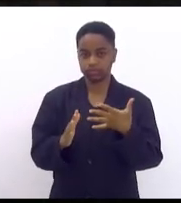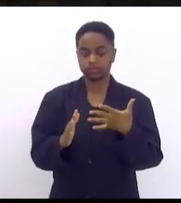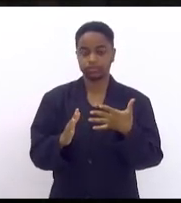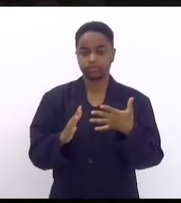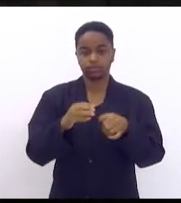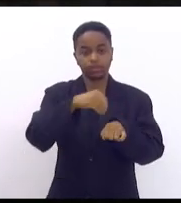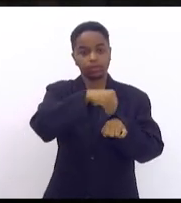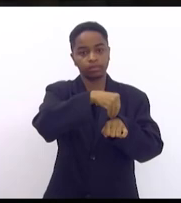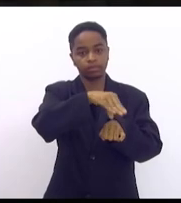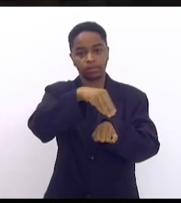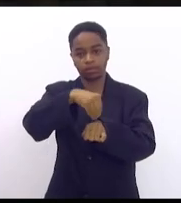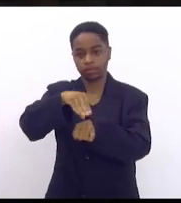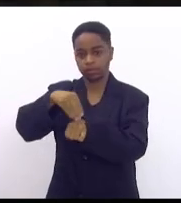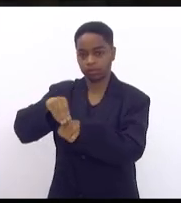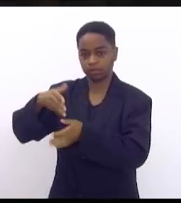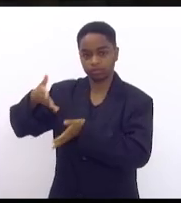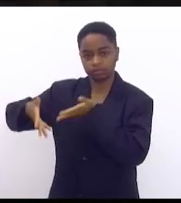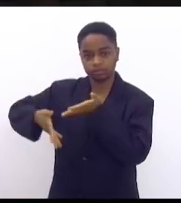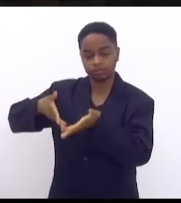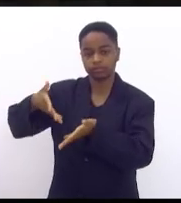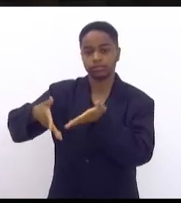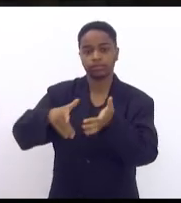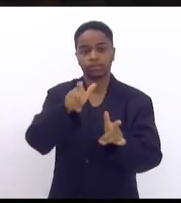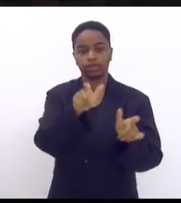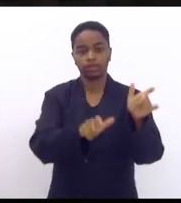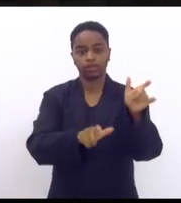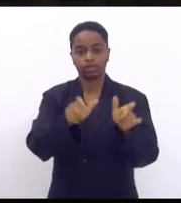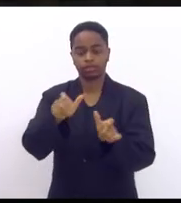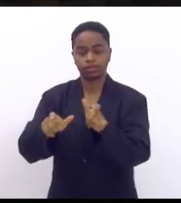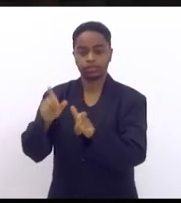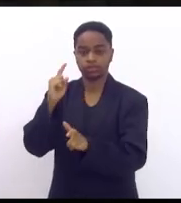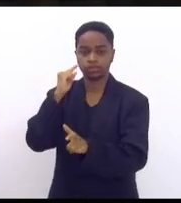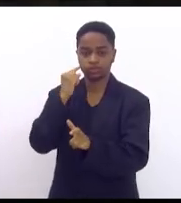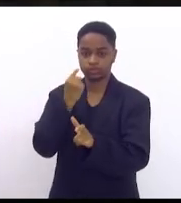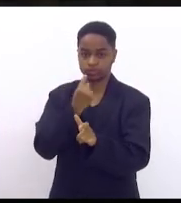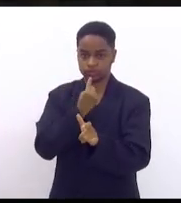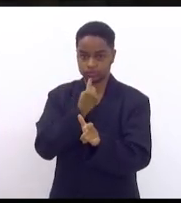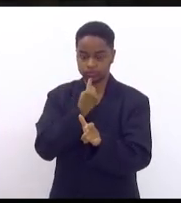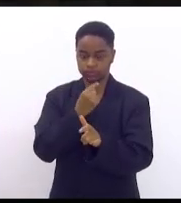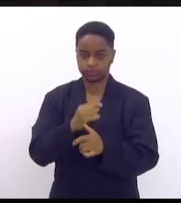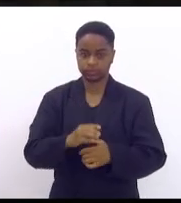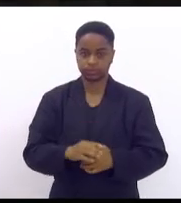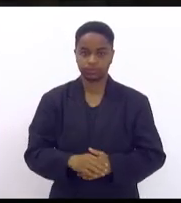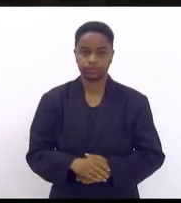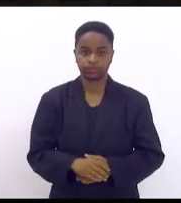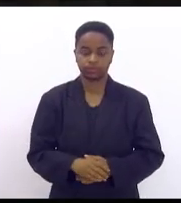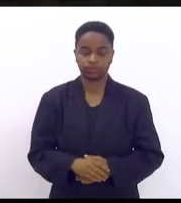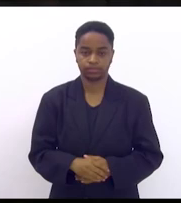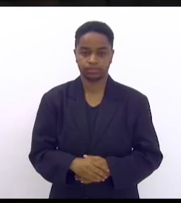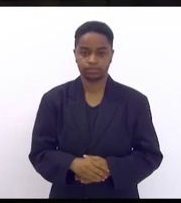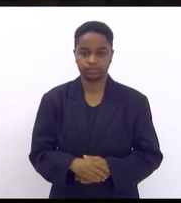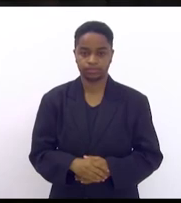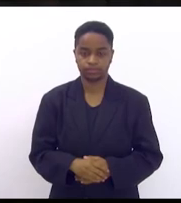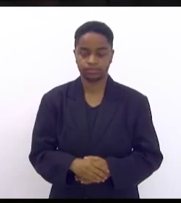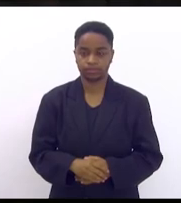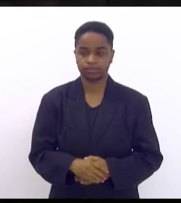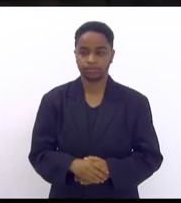Libras, que leva a nossa voz aos portadores de deficiência